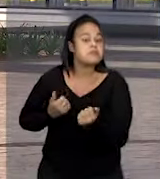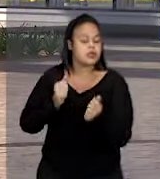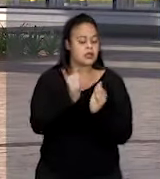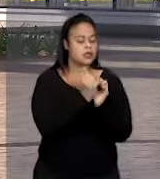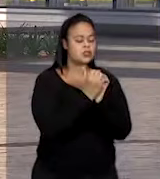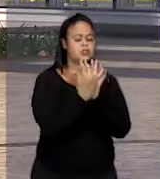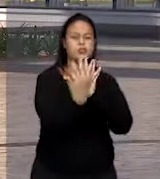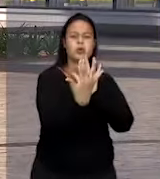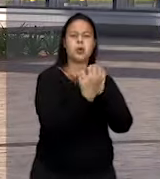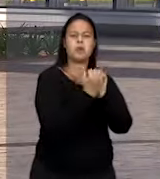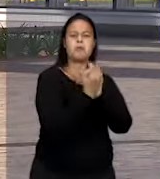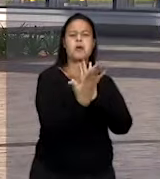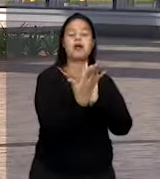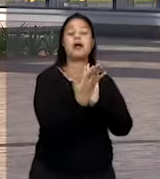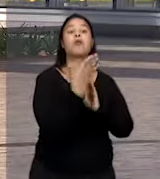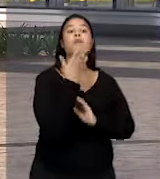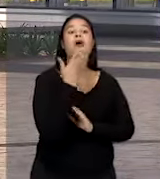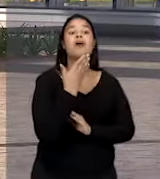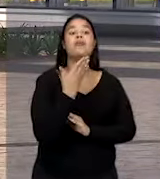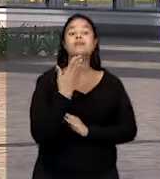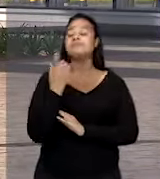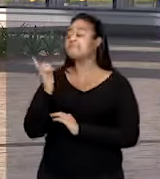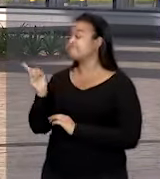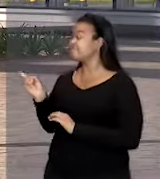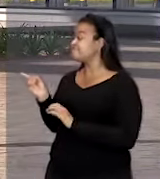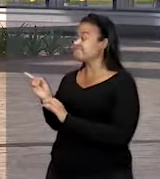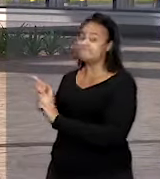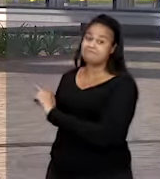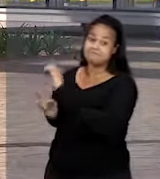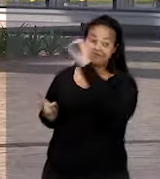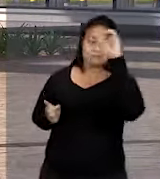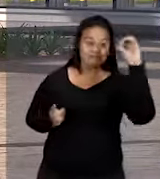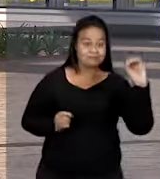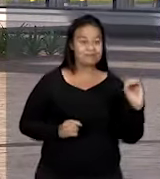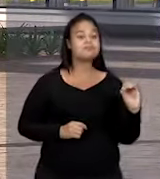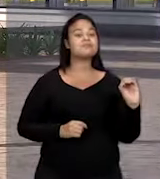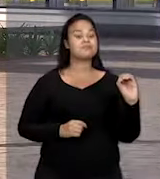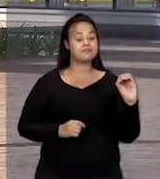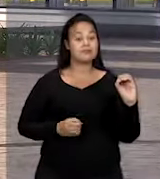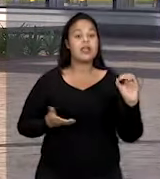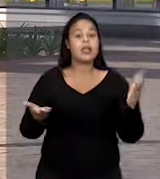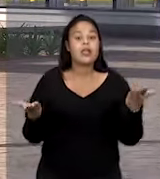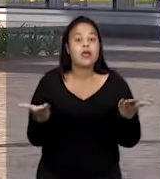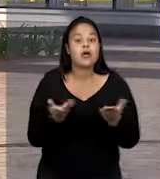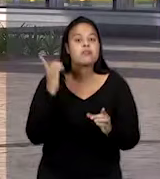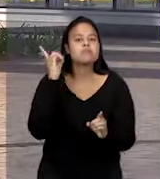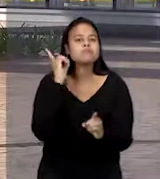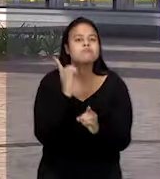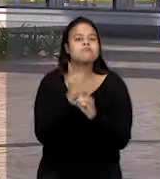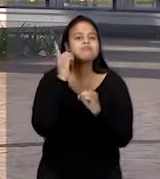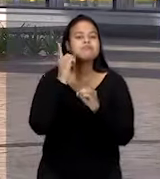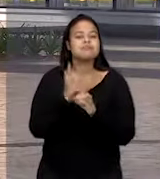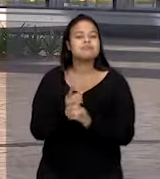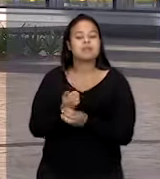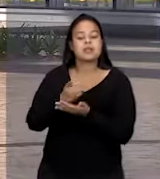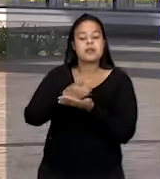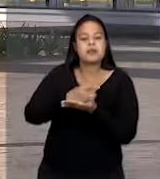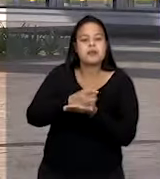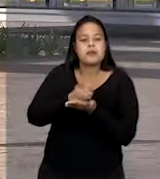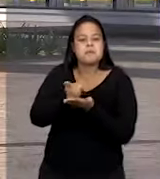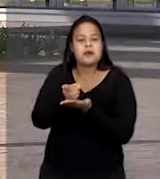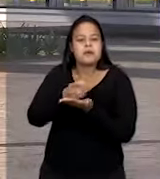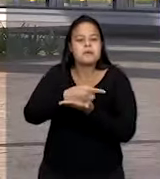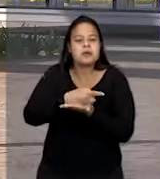está projetada para o oeste. Agora, para encontrar os outros pontos